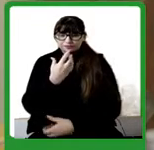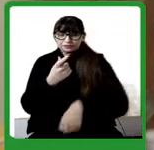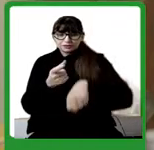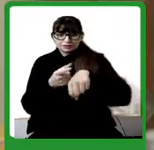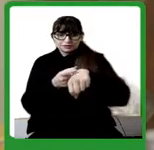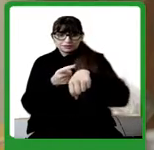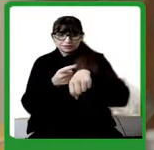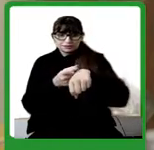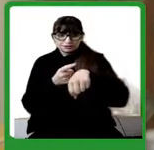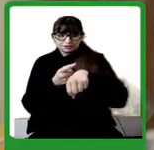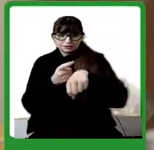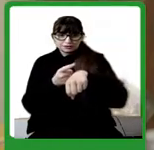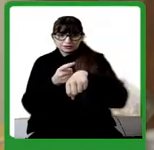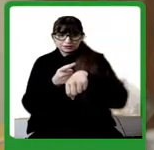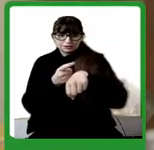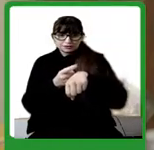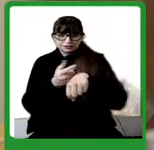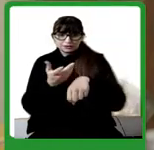Um relógio, né?